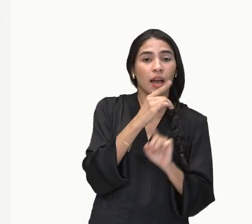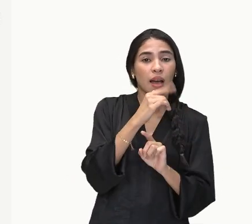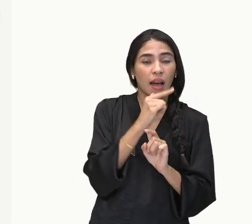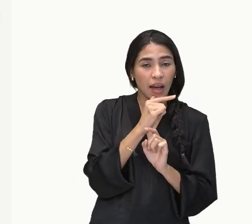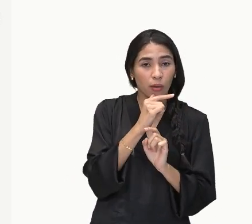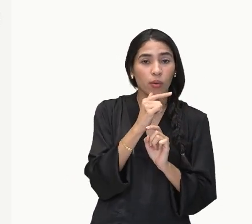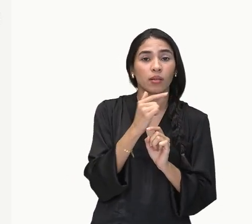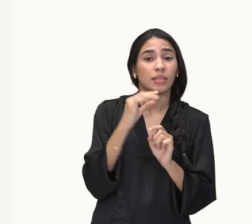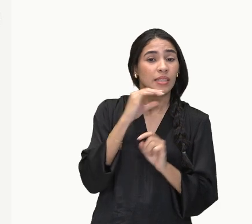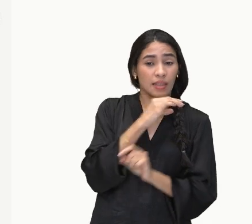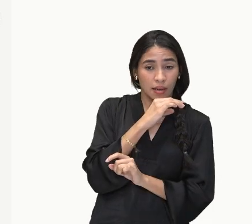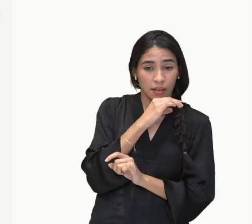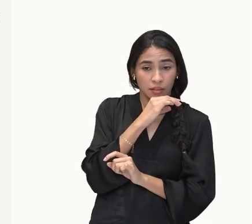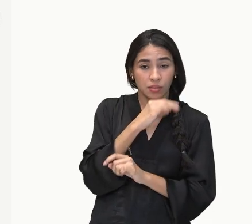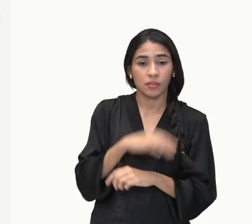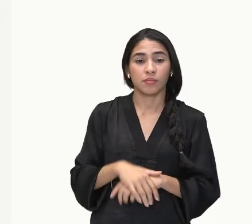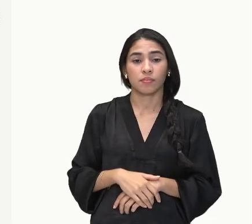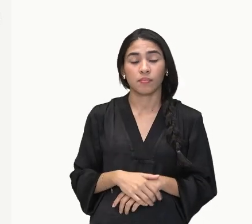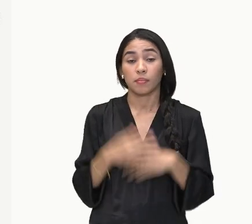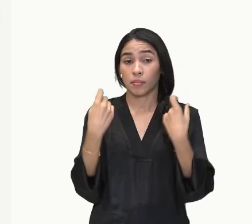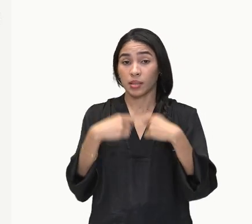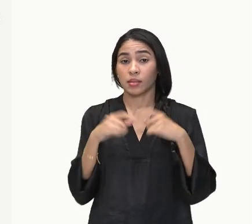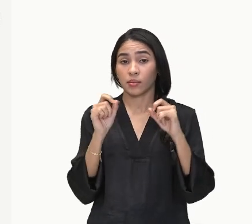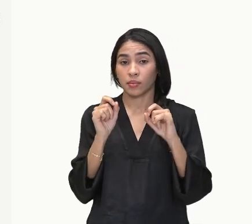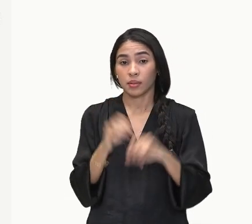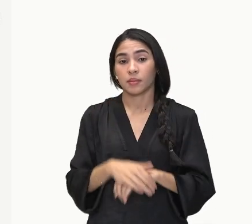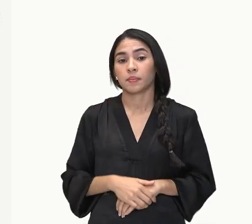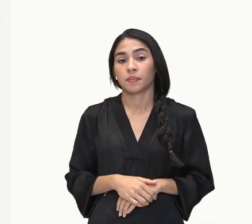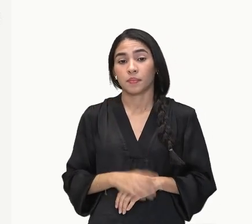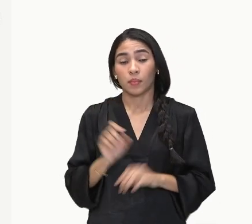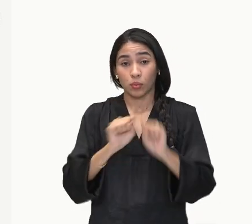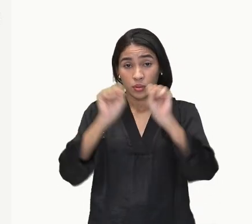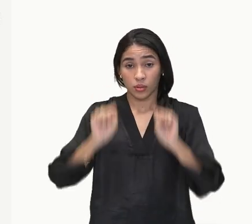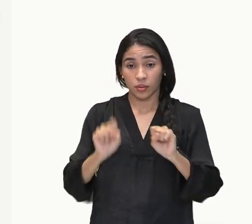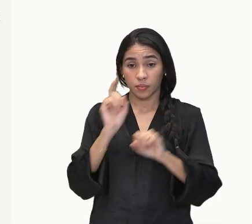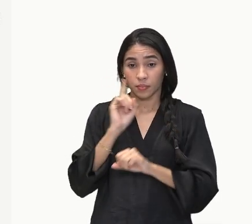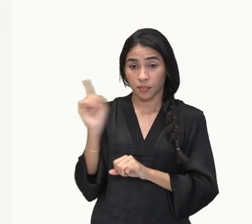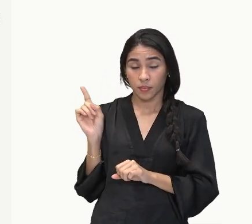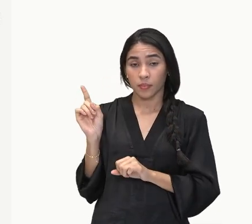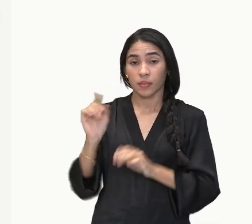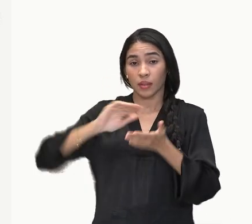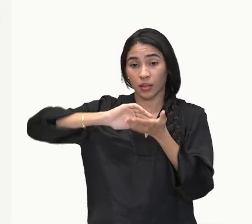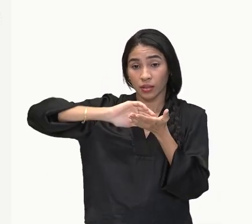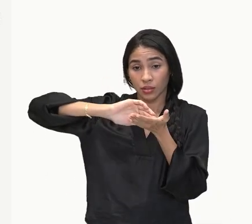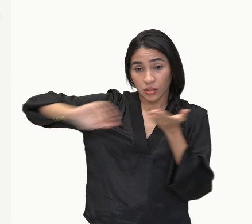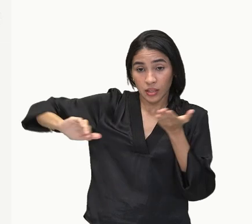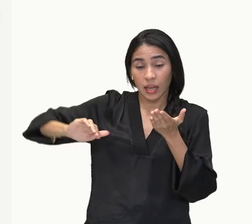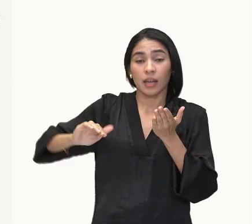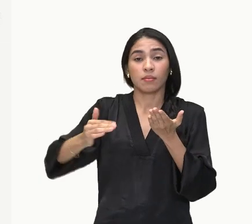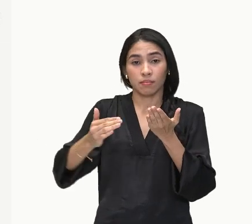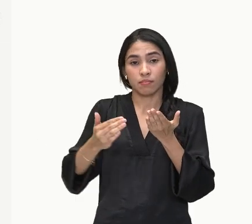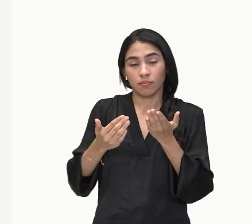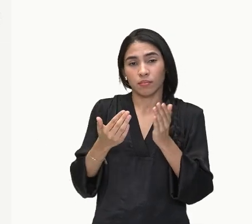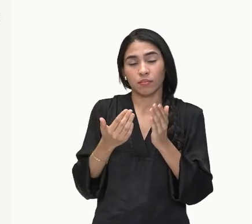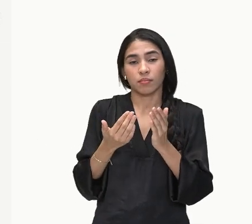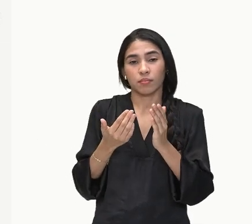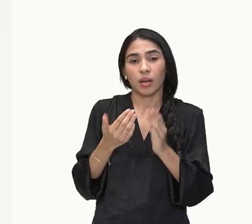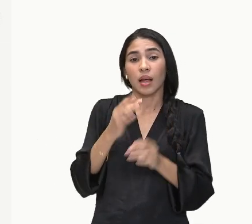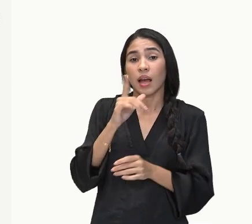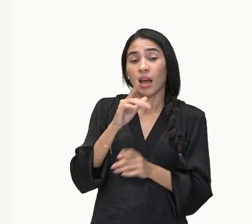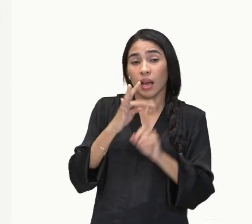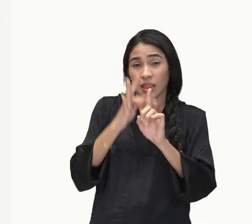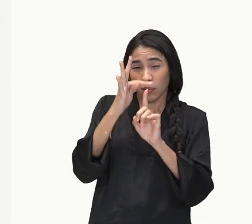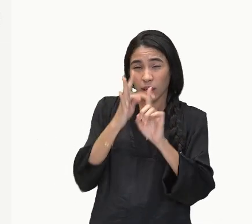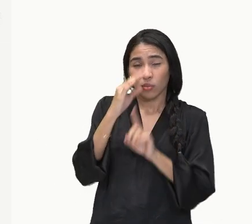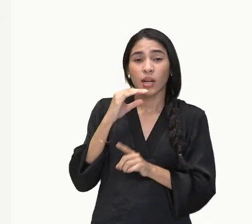muito calor, a gente precisa também, nesse sistema, eliminar parte desse calor. Né? Não é todo o